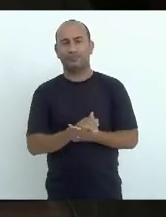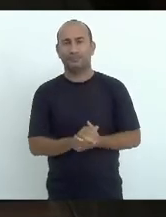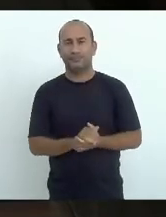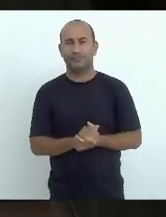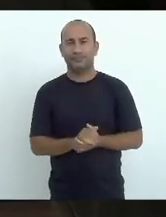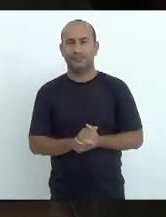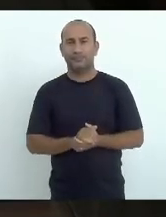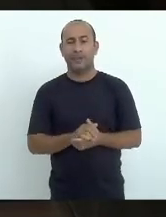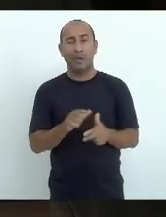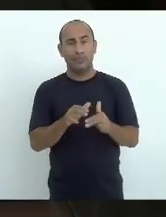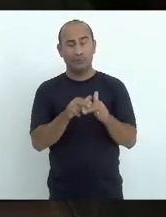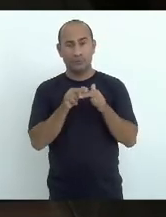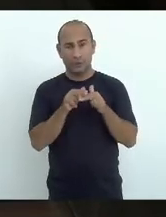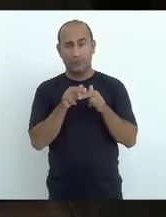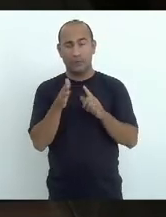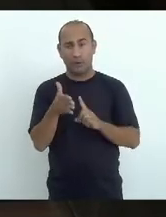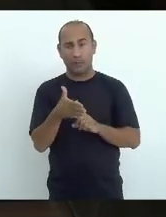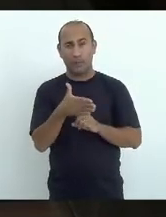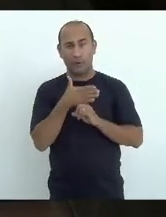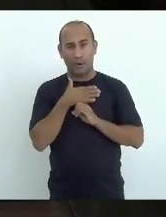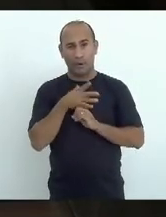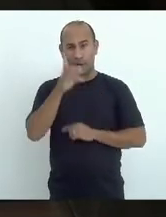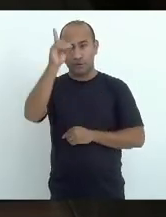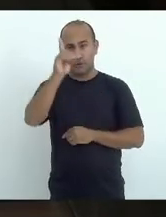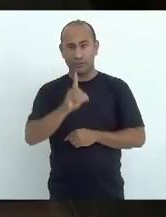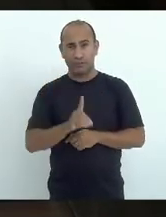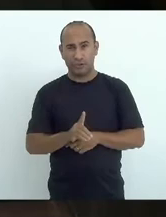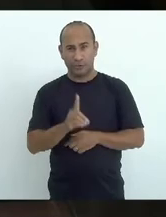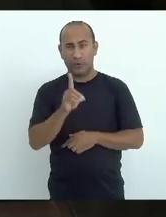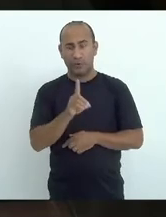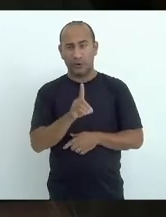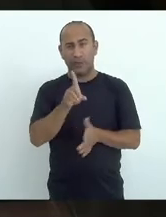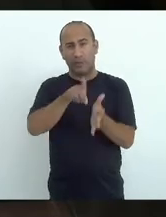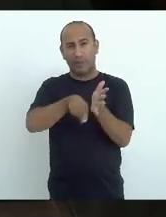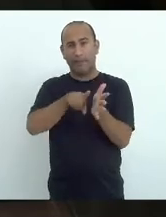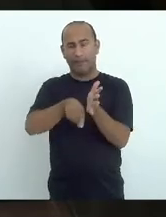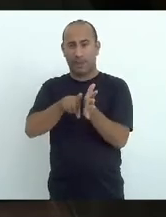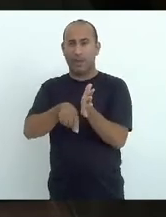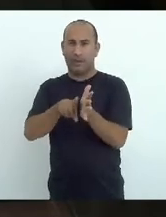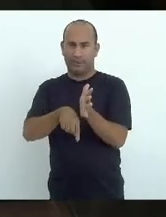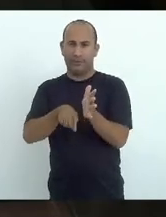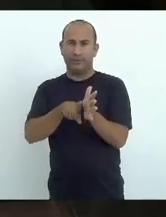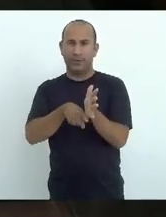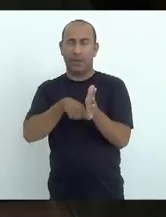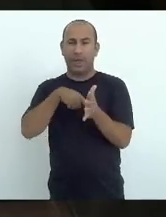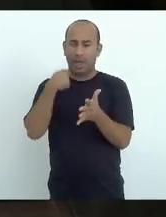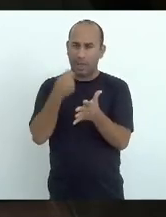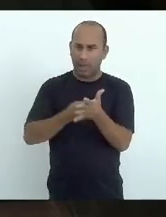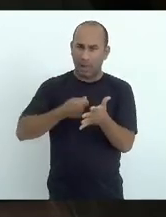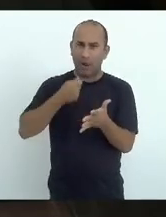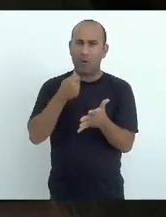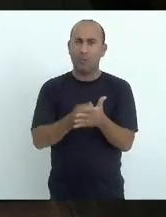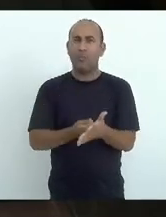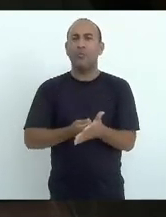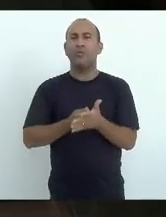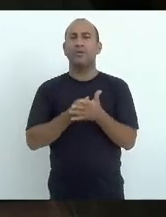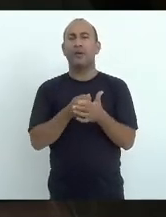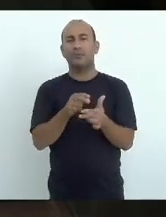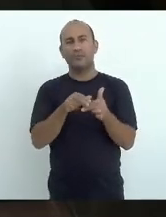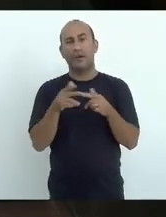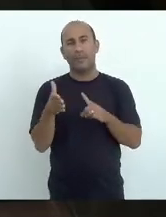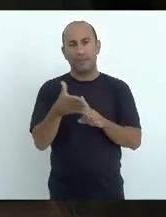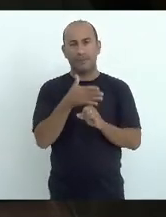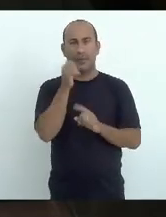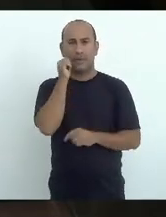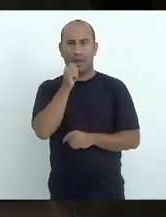na defesa dos direitos das minorias, na luta da defesa da